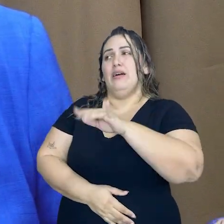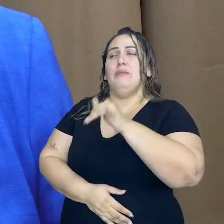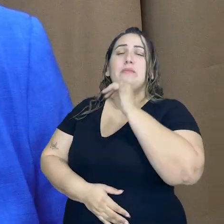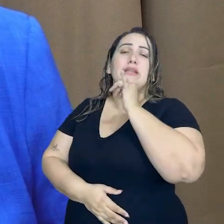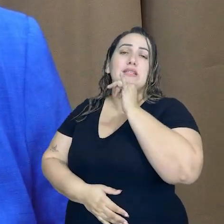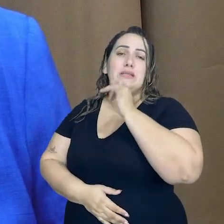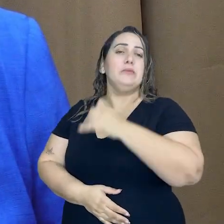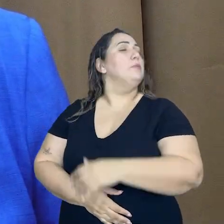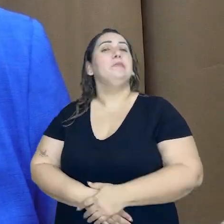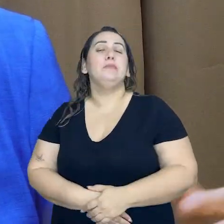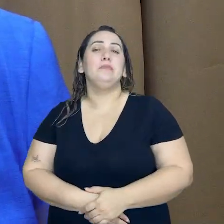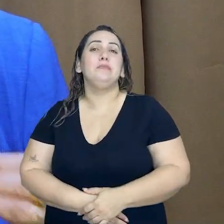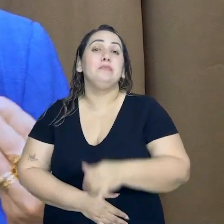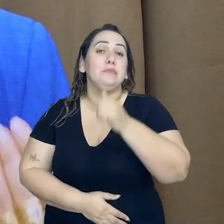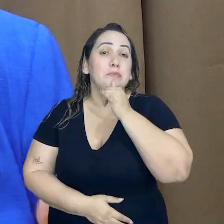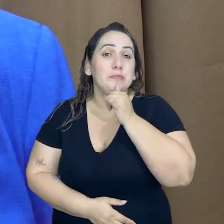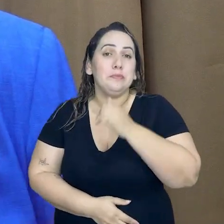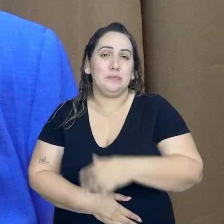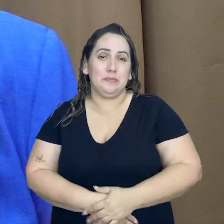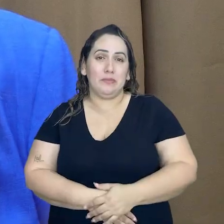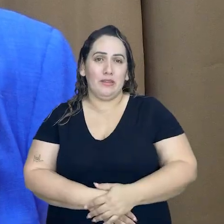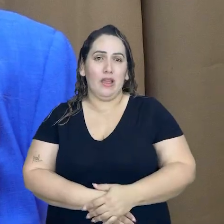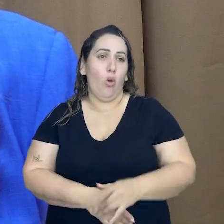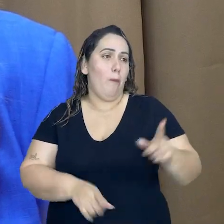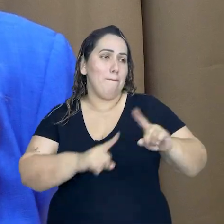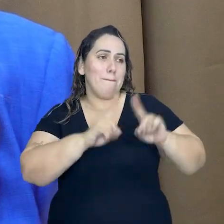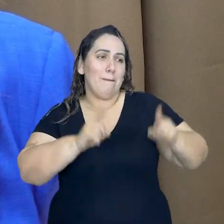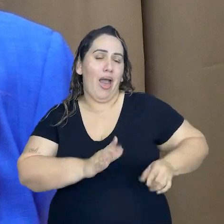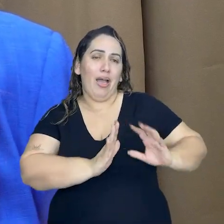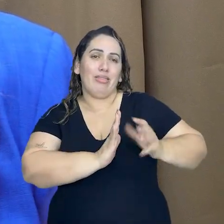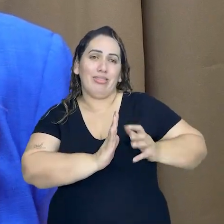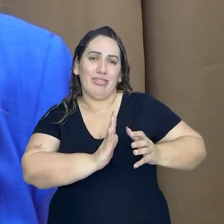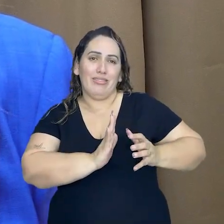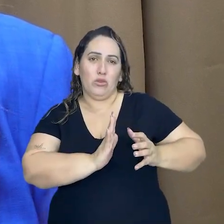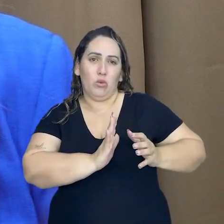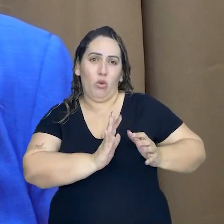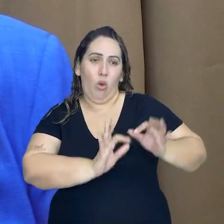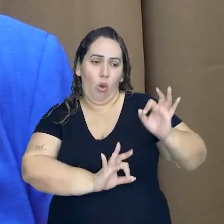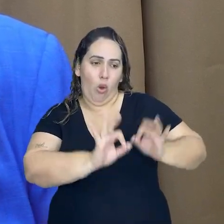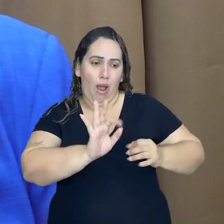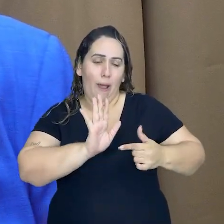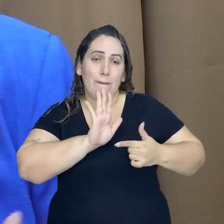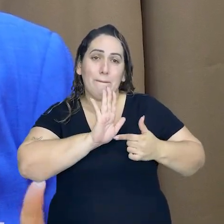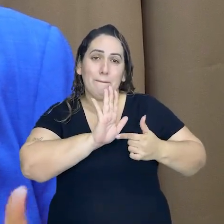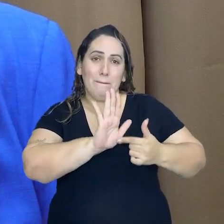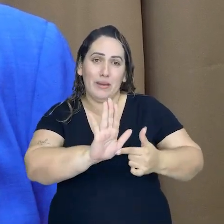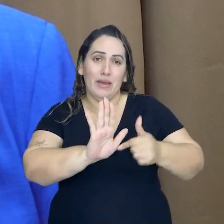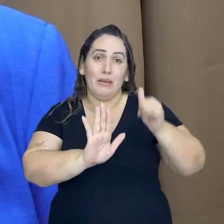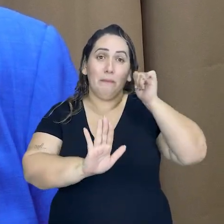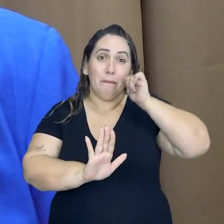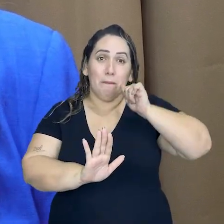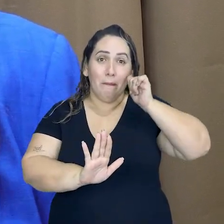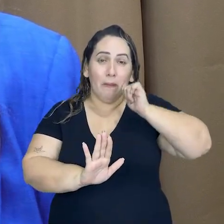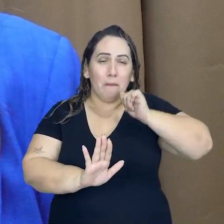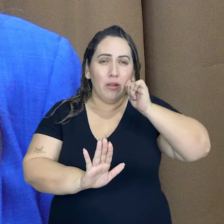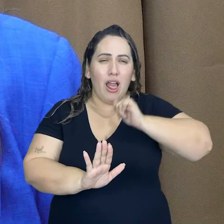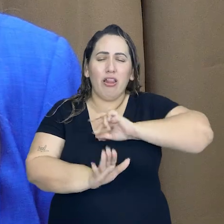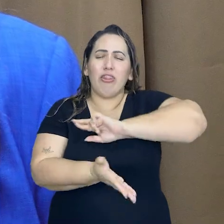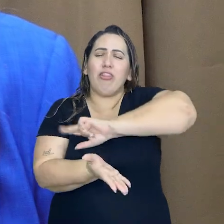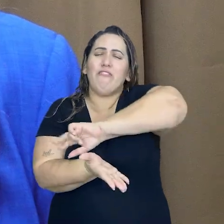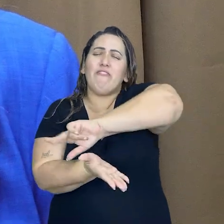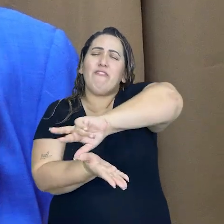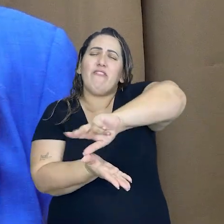apresentam, né, oferecem para as mulheres vários tipos de curso, como defesa pessoal, jiu-jitsu, sobre a Maria